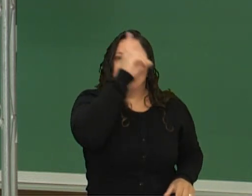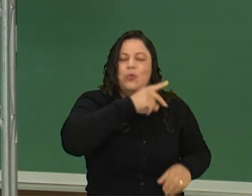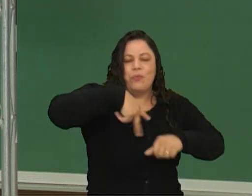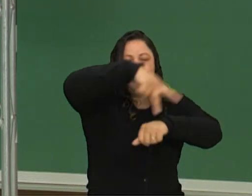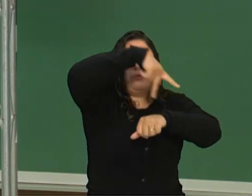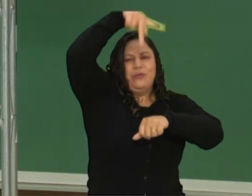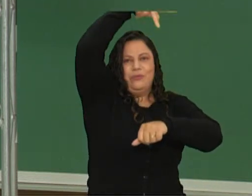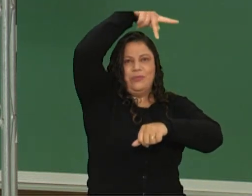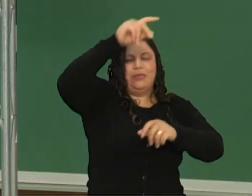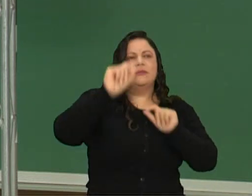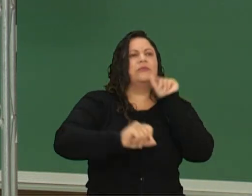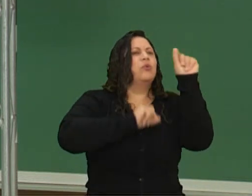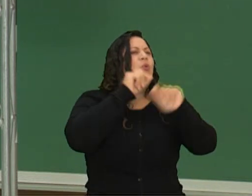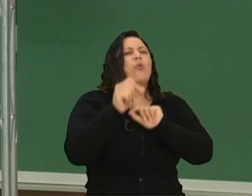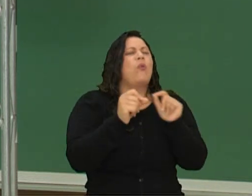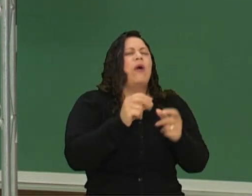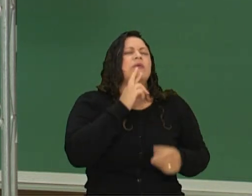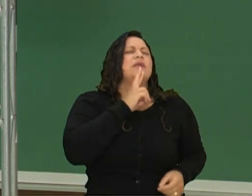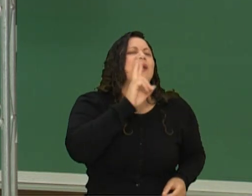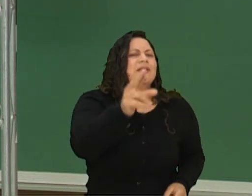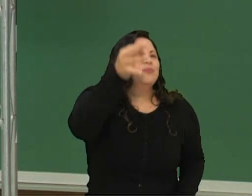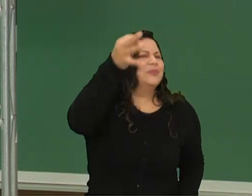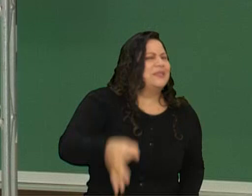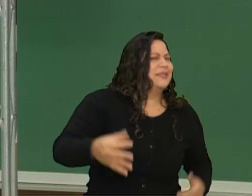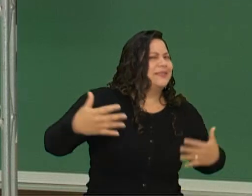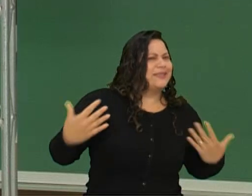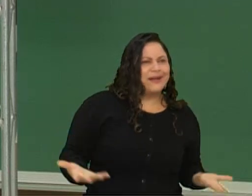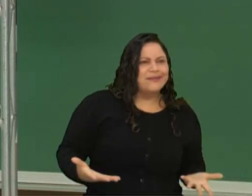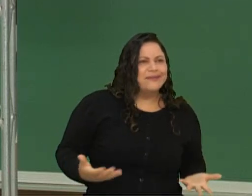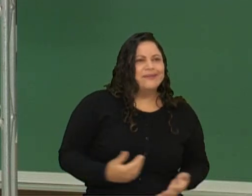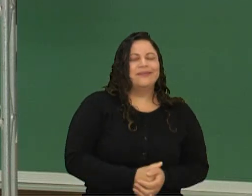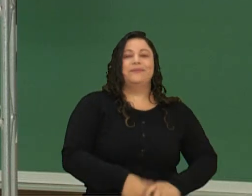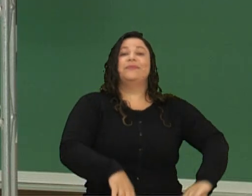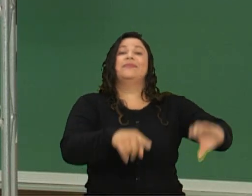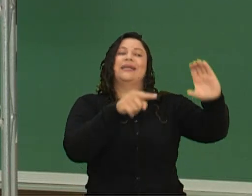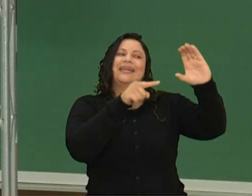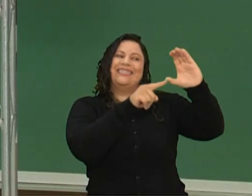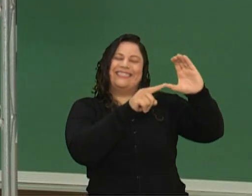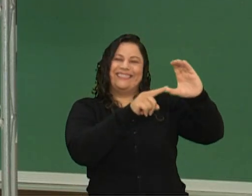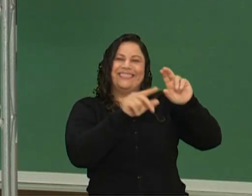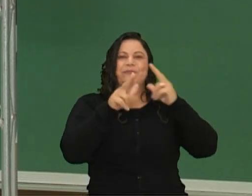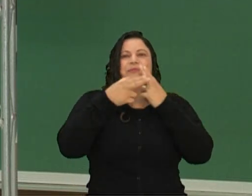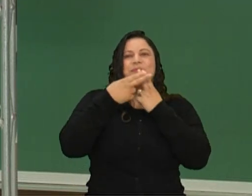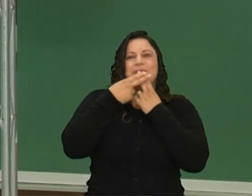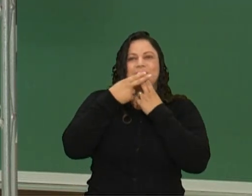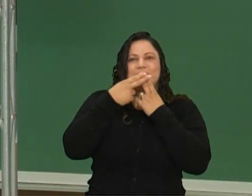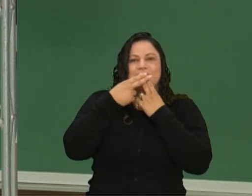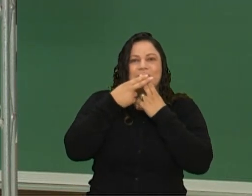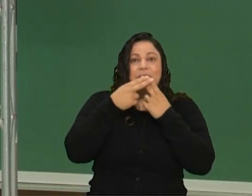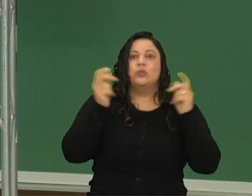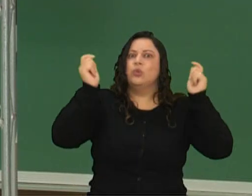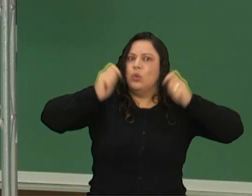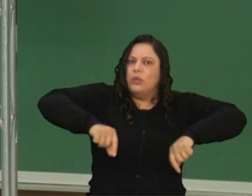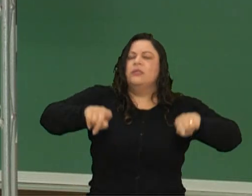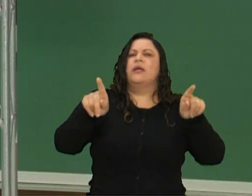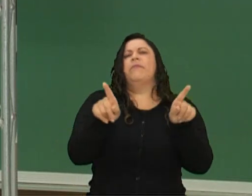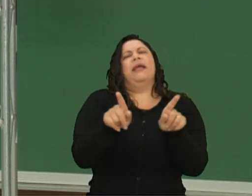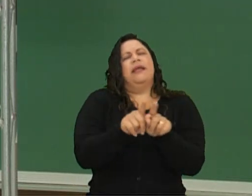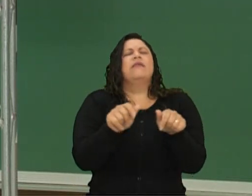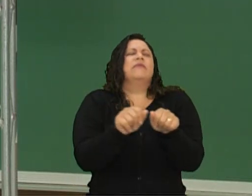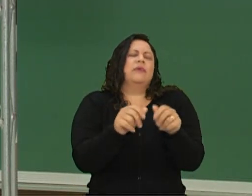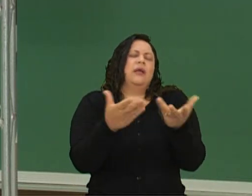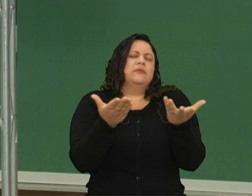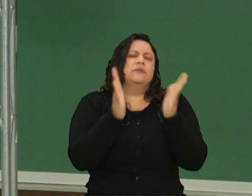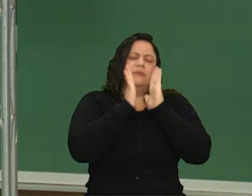silêncio, C, jejum. Qual será a resposta correta? Vamos descobrir? Jejum. Eles também fazem